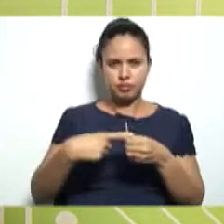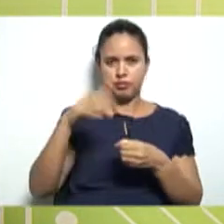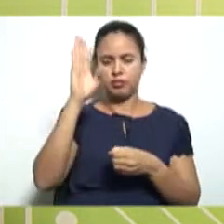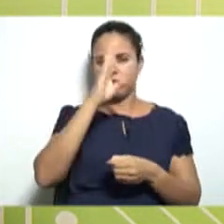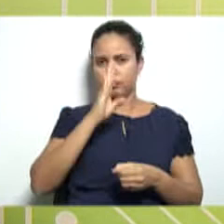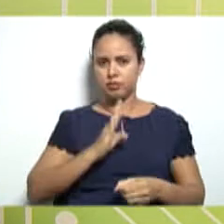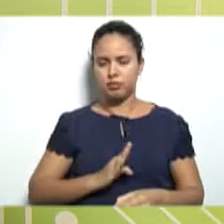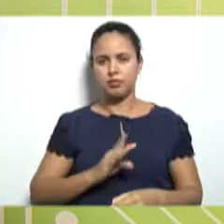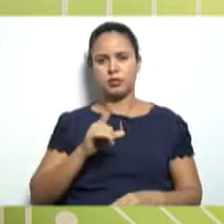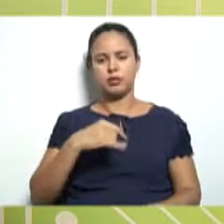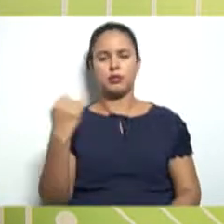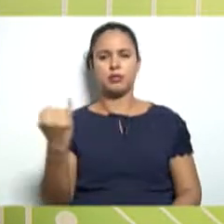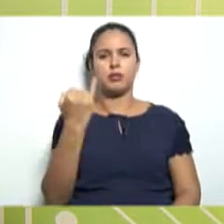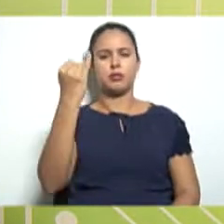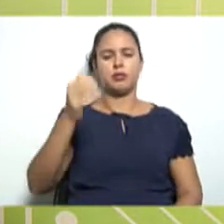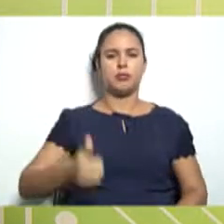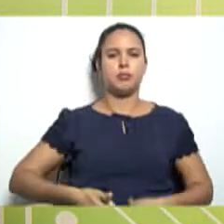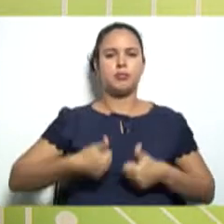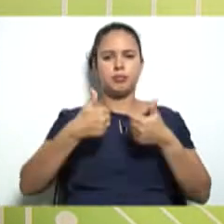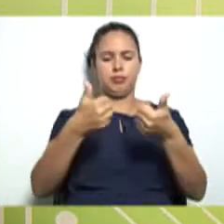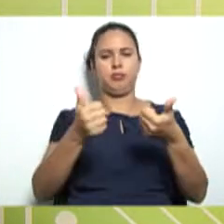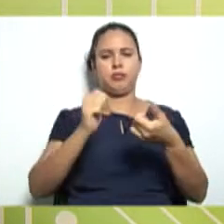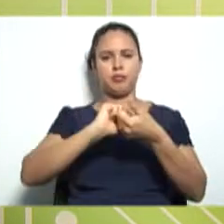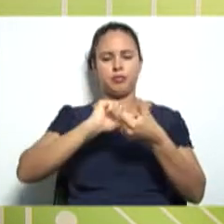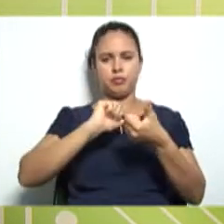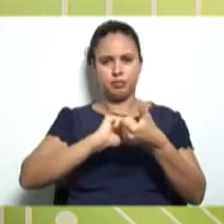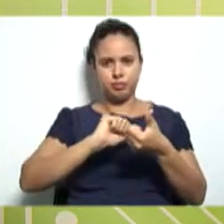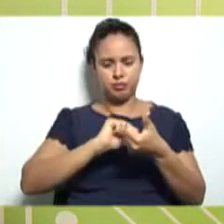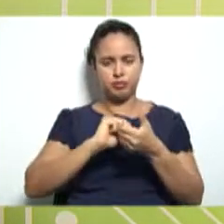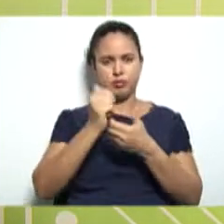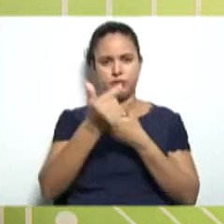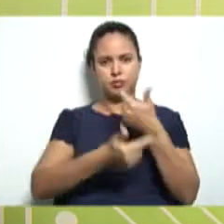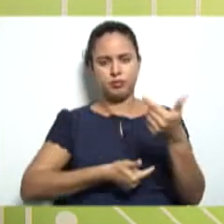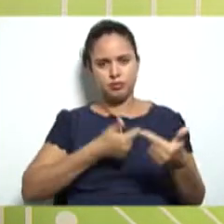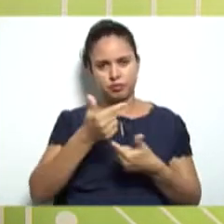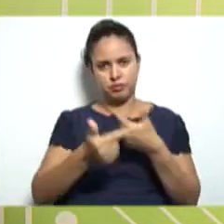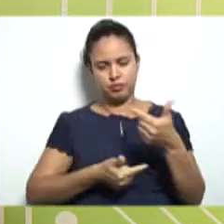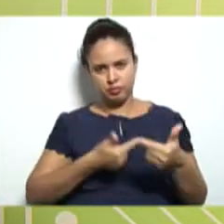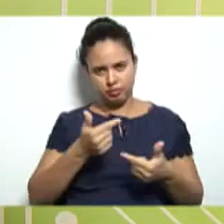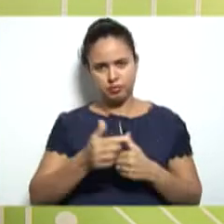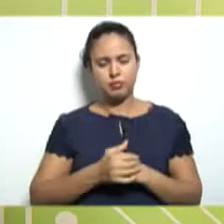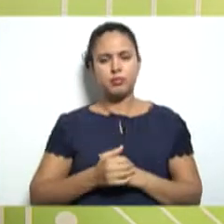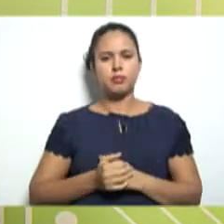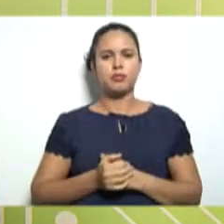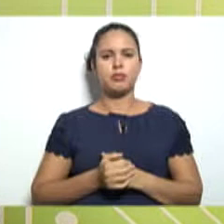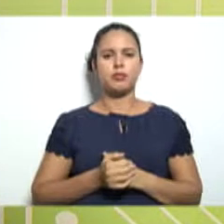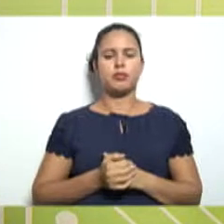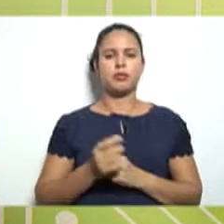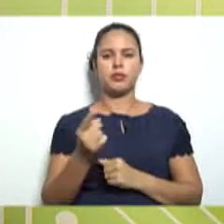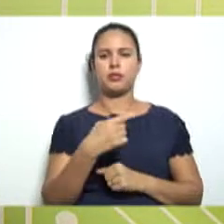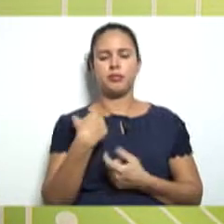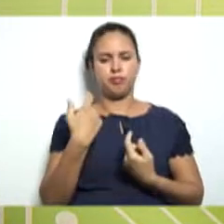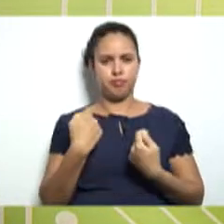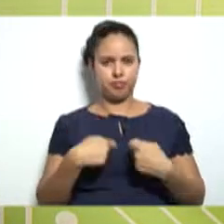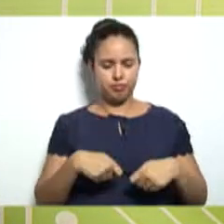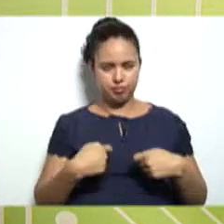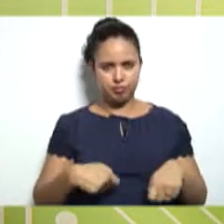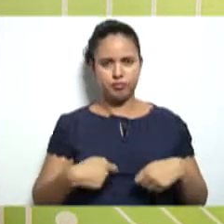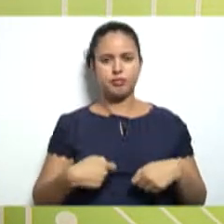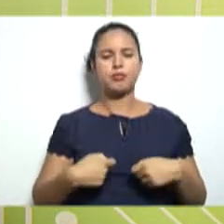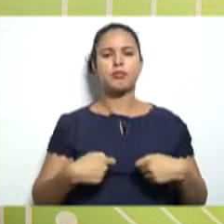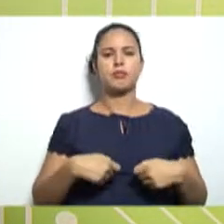importância de melhorar a qualidade dos serviços de infraestrutura. que nós precisamos sim no nosso